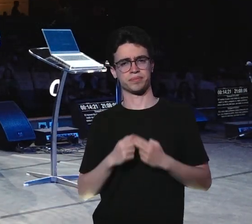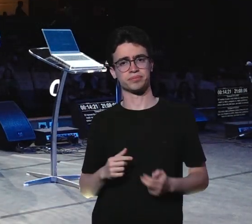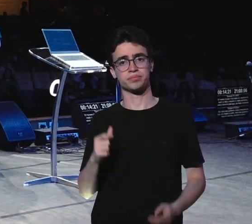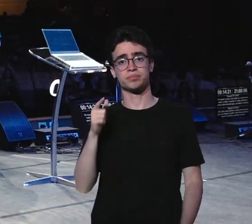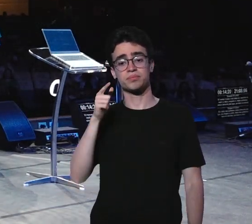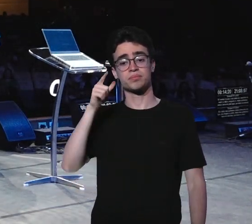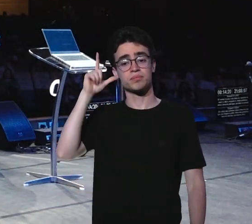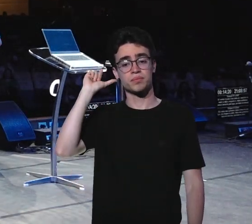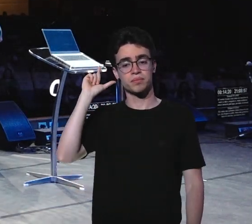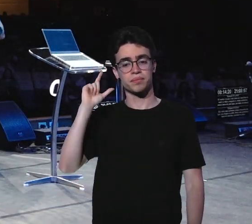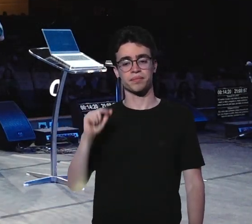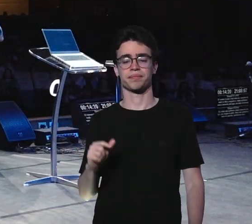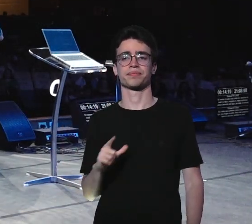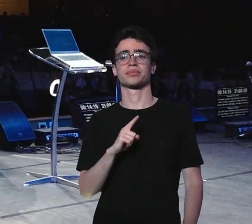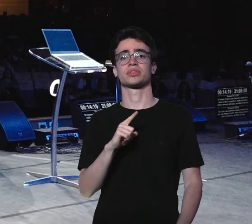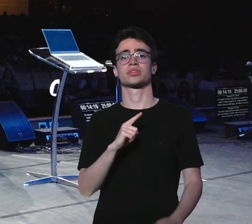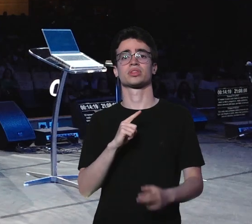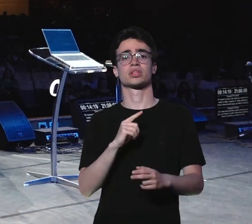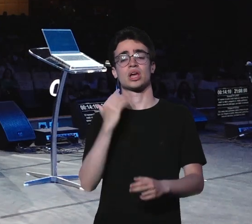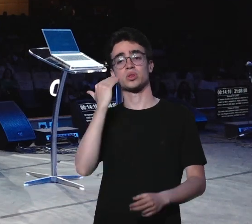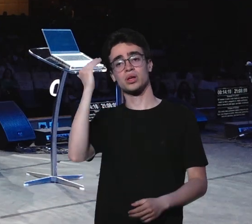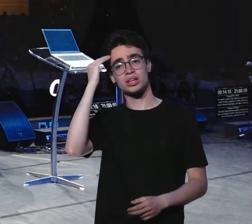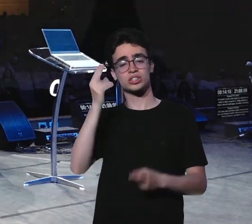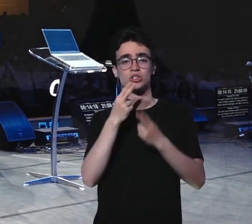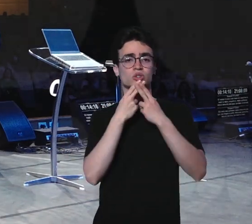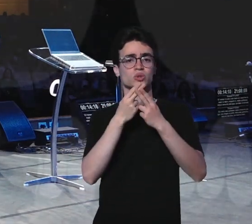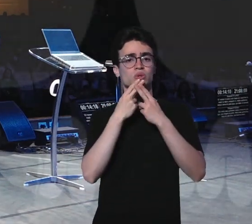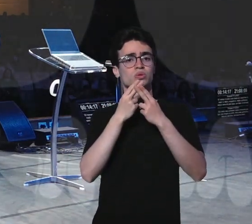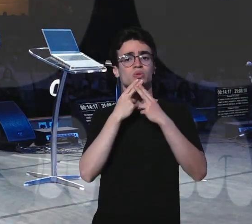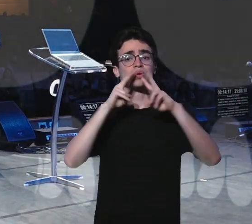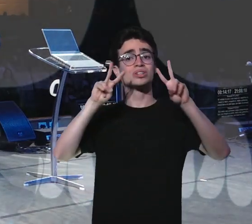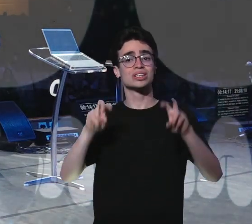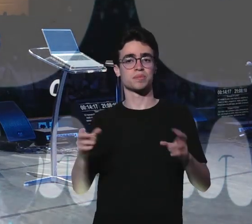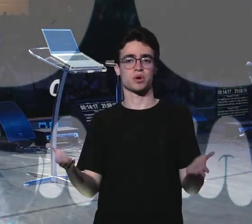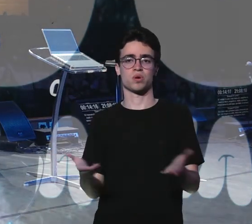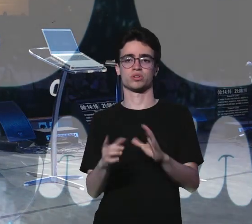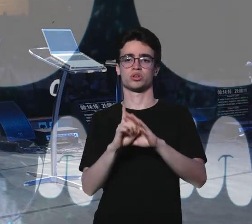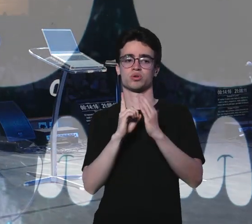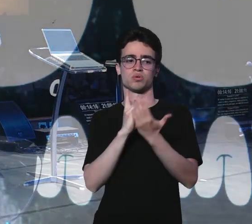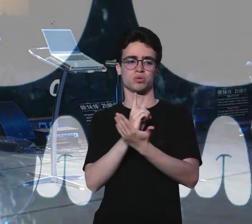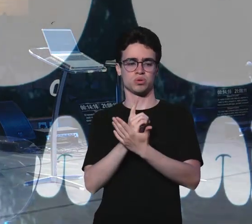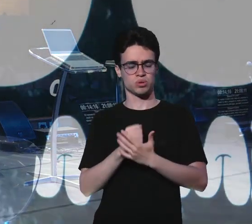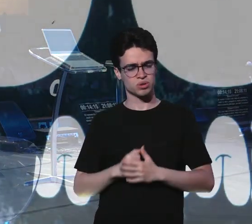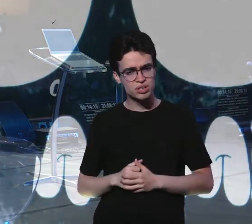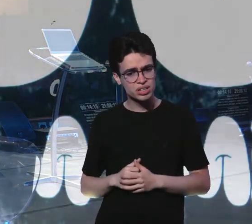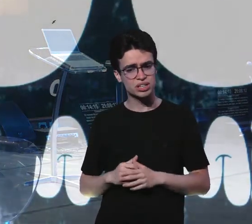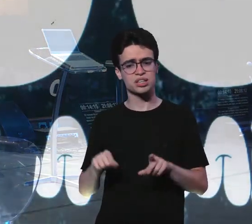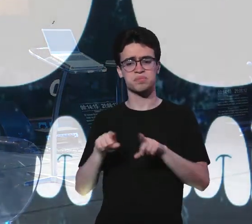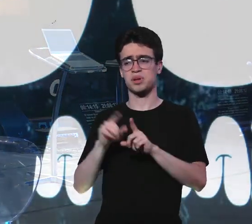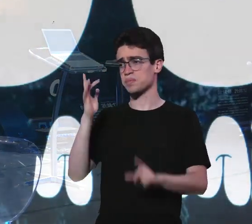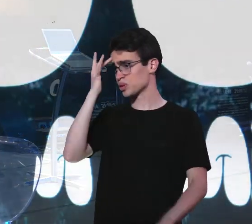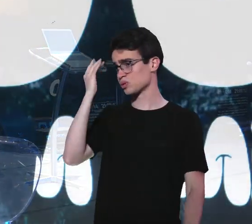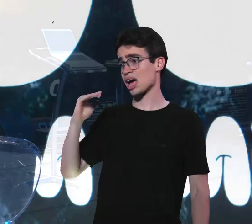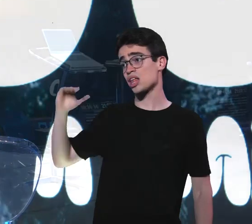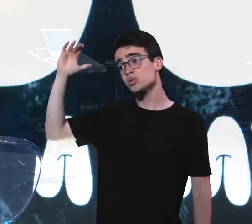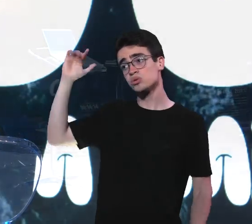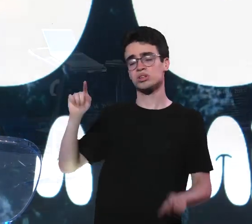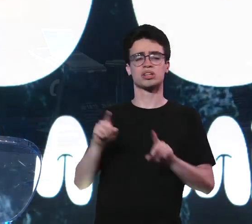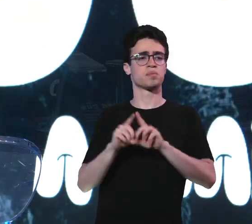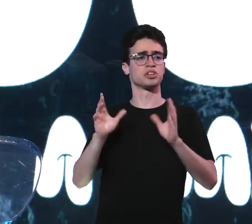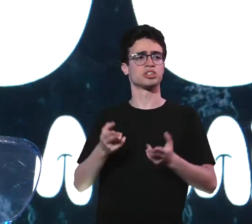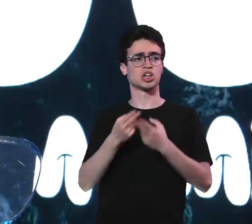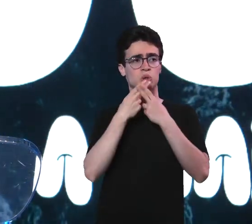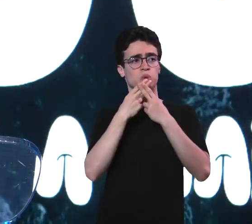Ontem, tinha adolescentes jejuando por esse culto. Tinha adultos do nosso ministério jejuando por